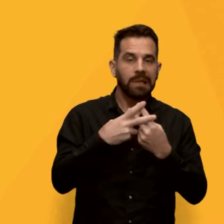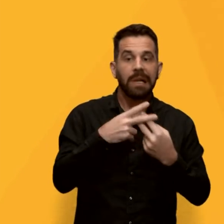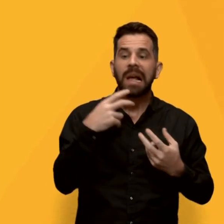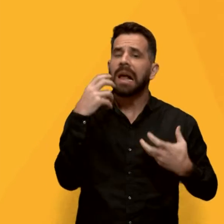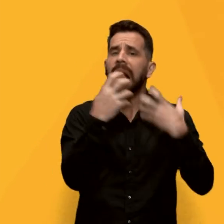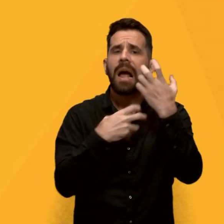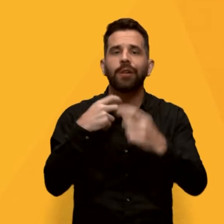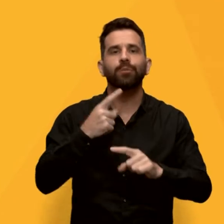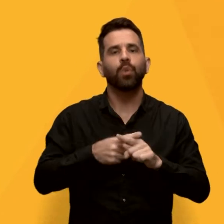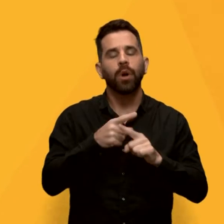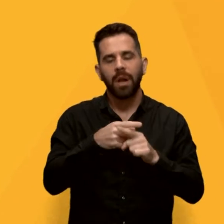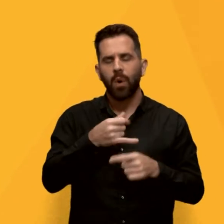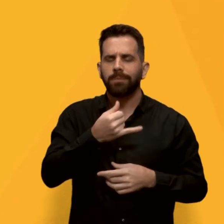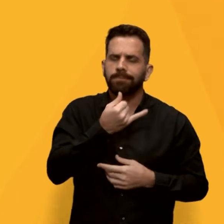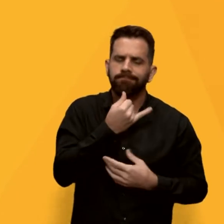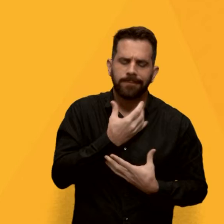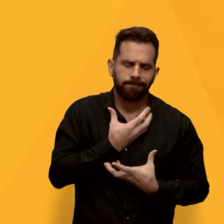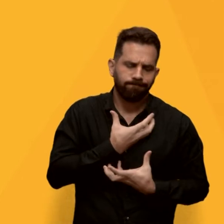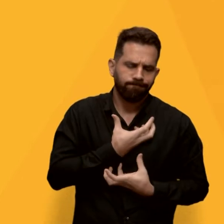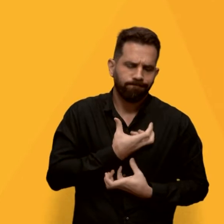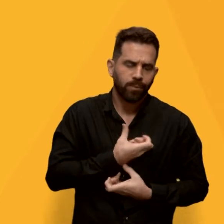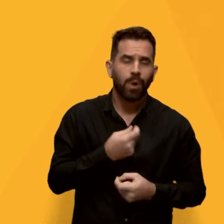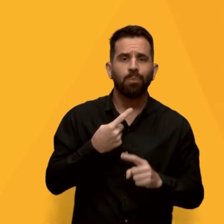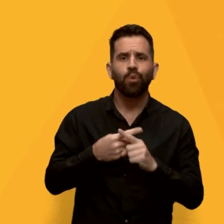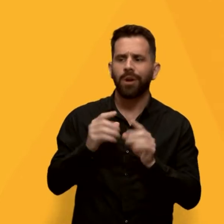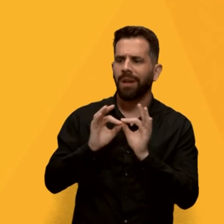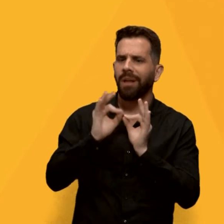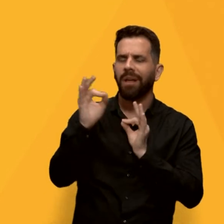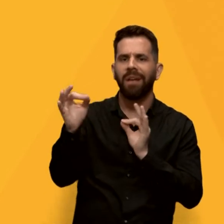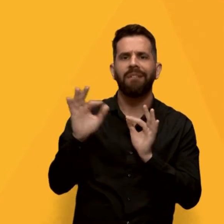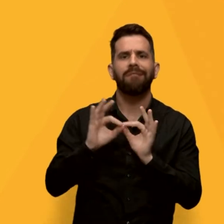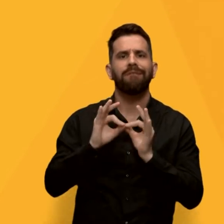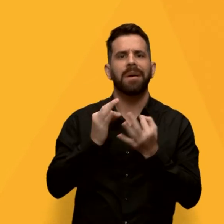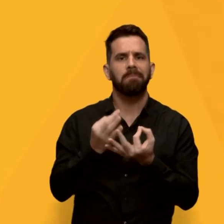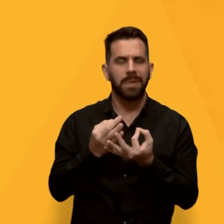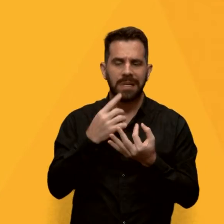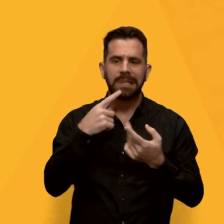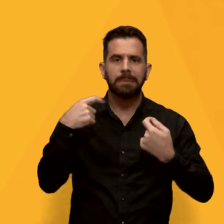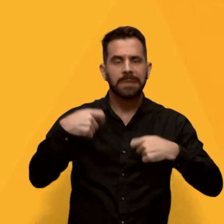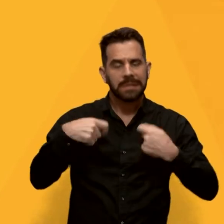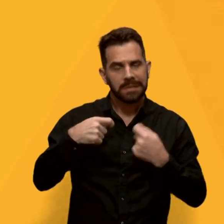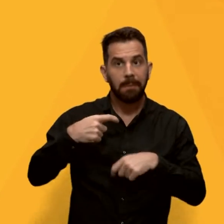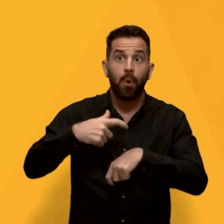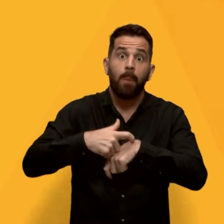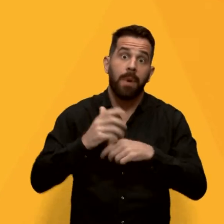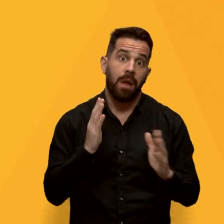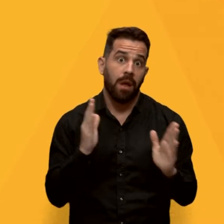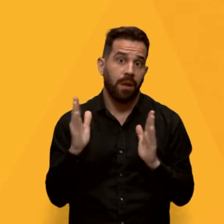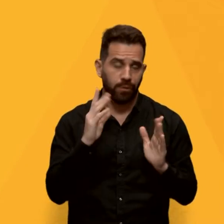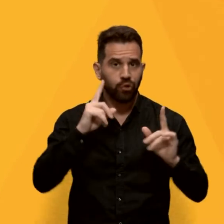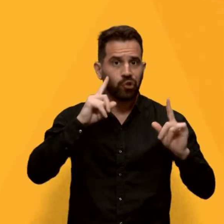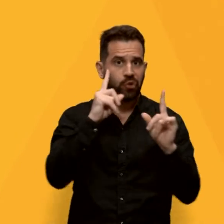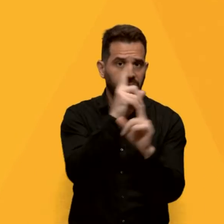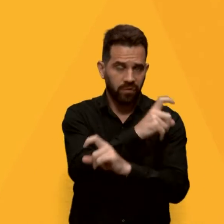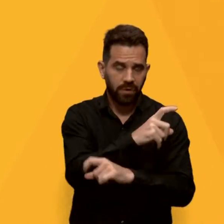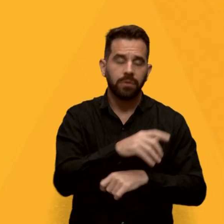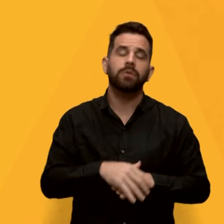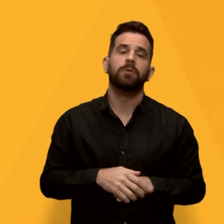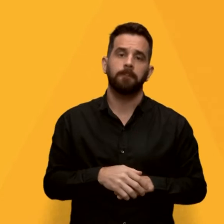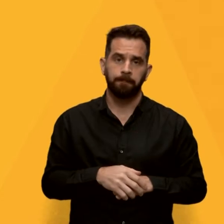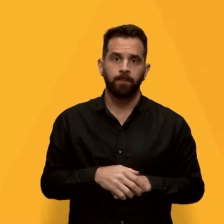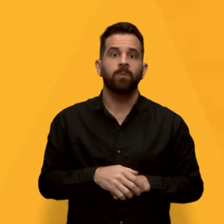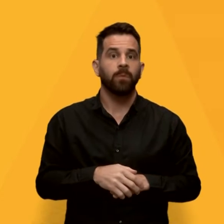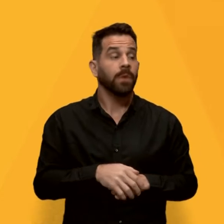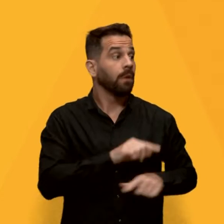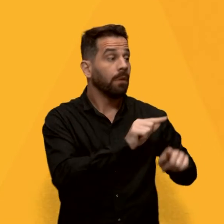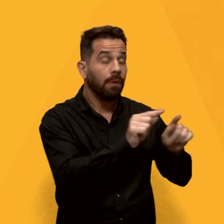essa tristeza do afastamento familiar, né, que foi necessário naquele momento. Os adolescentes, então, eles tentam